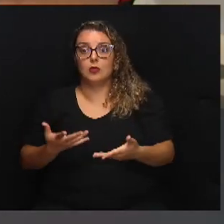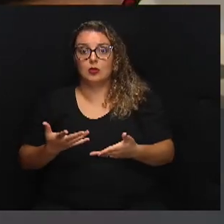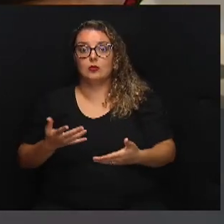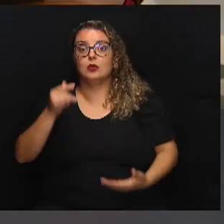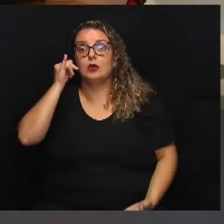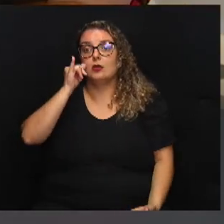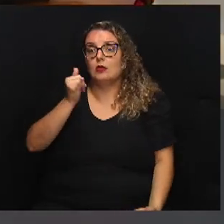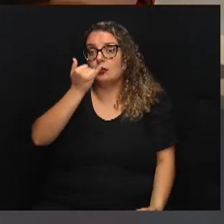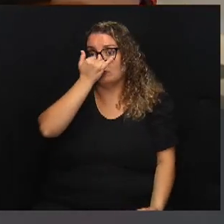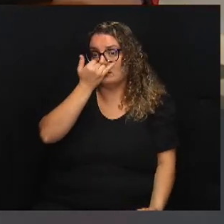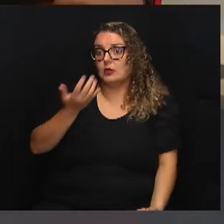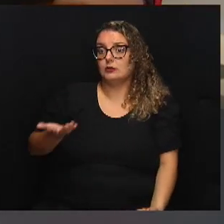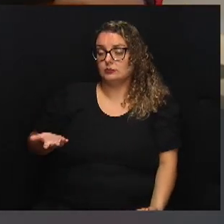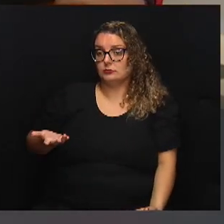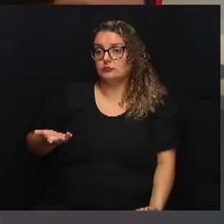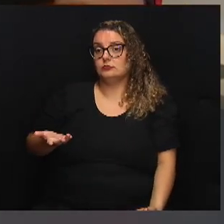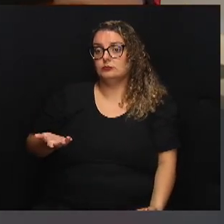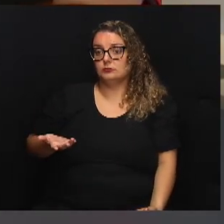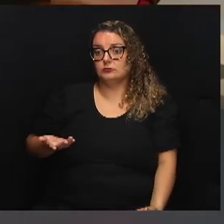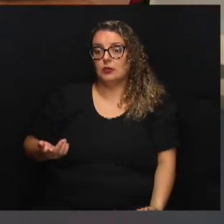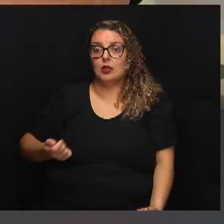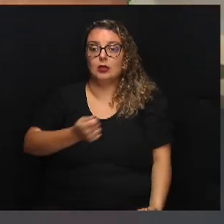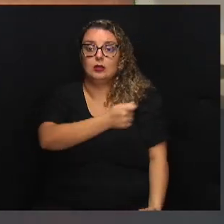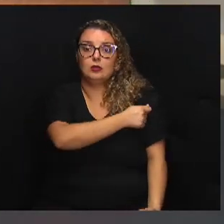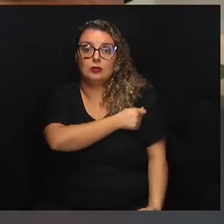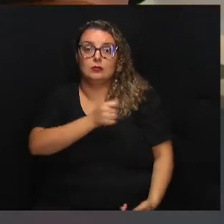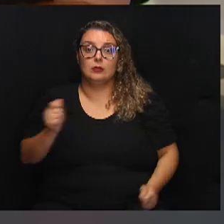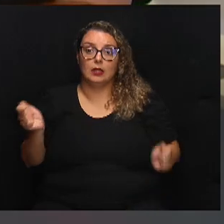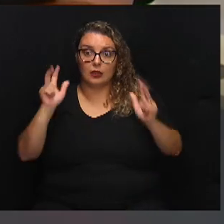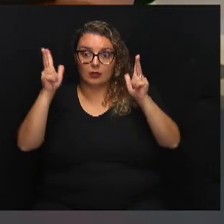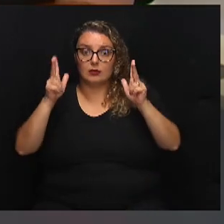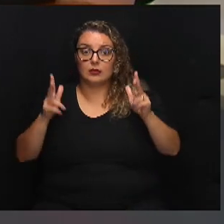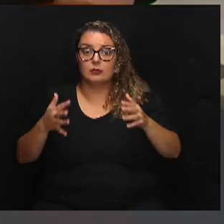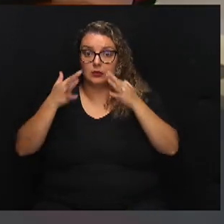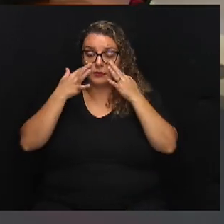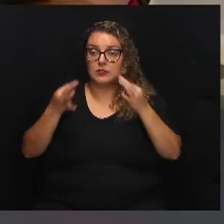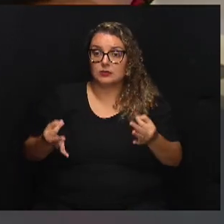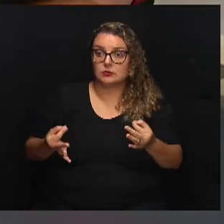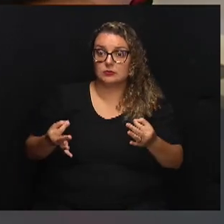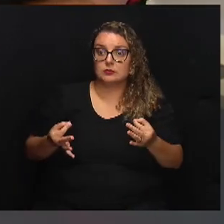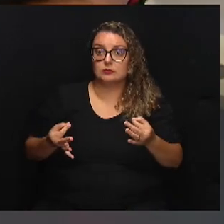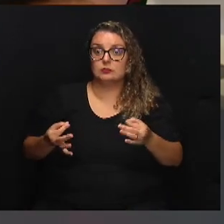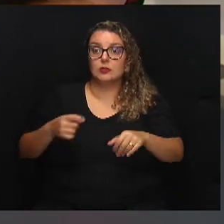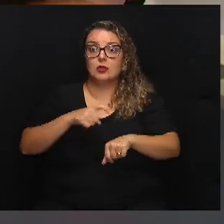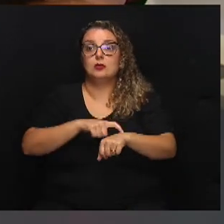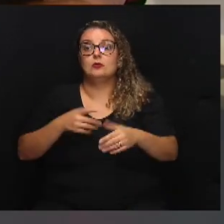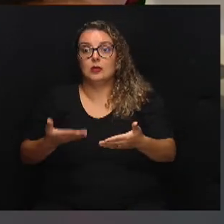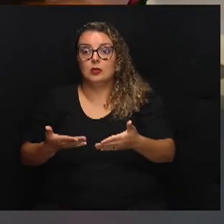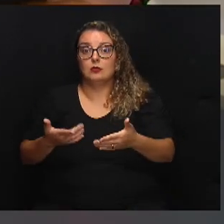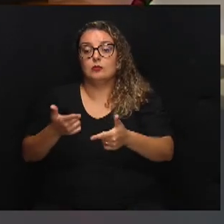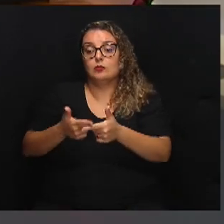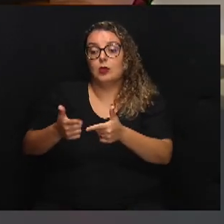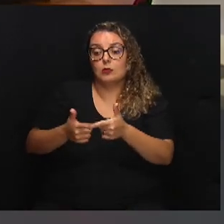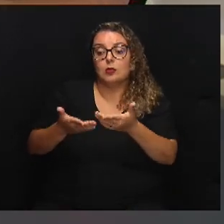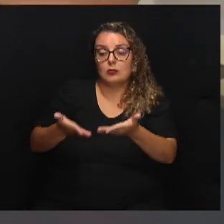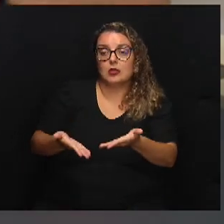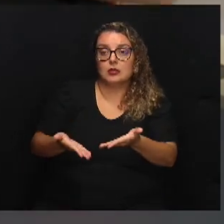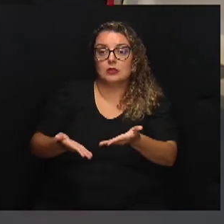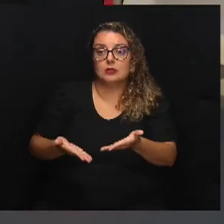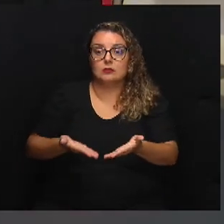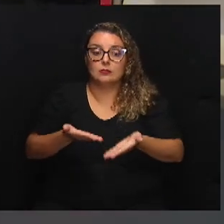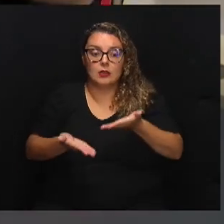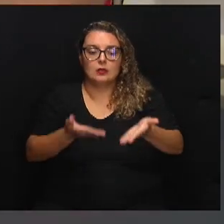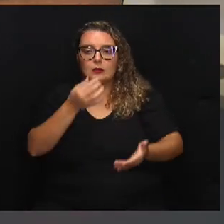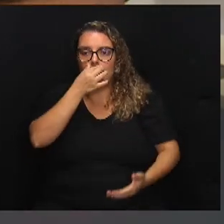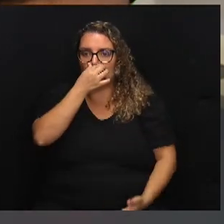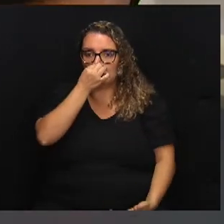evitada ou alcançada. Então o aluno tem que ficar esperto, tem que ficar ligado aí para uma situação, problema que ele tem que abordar e para a